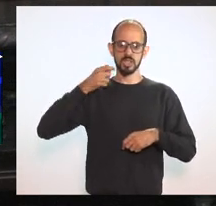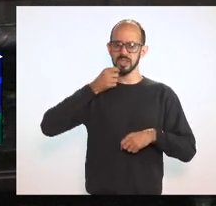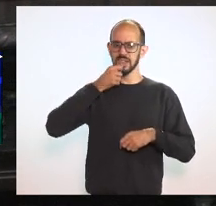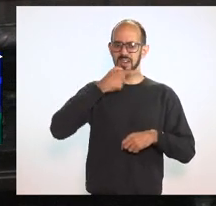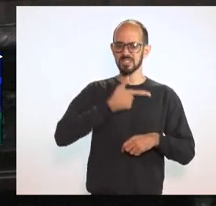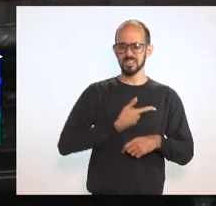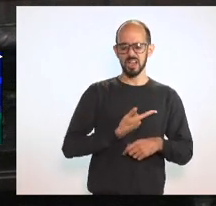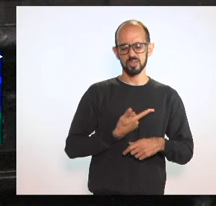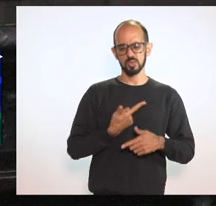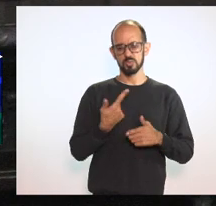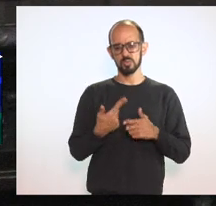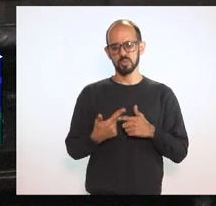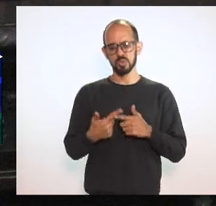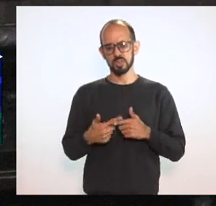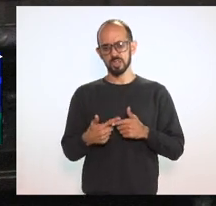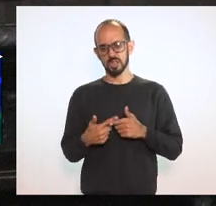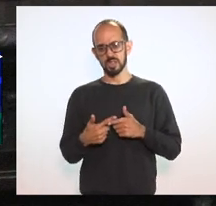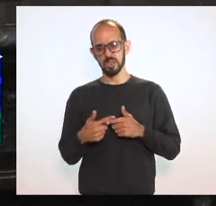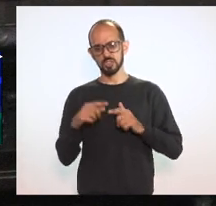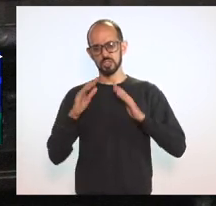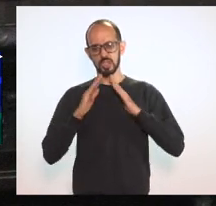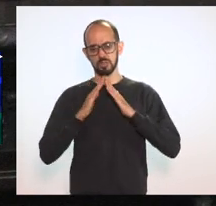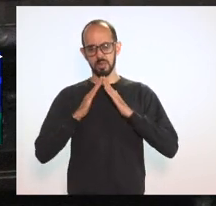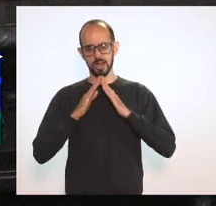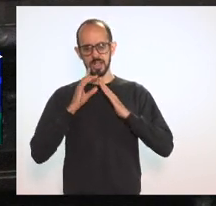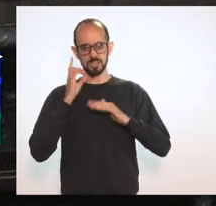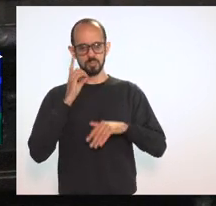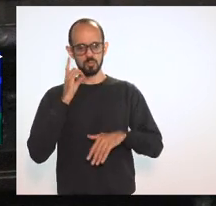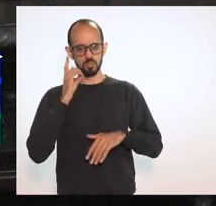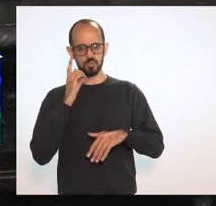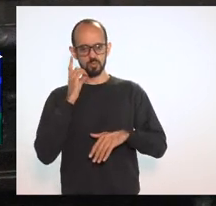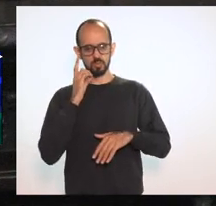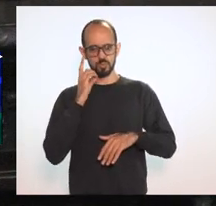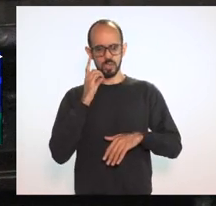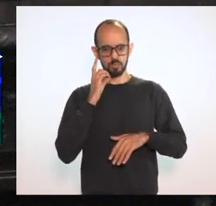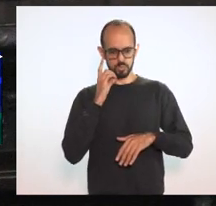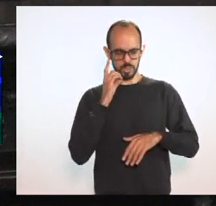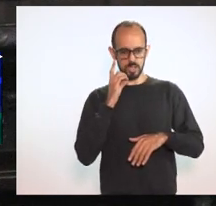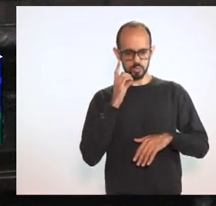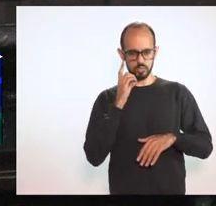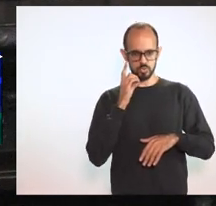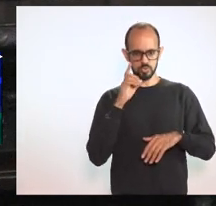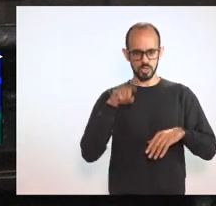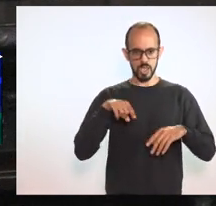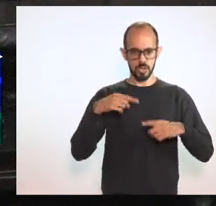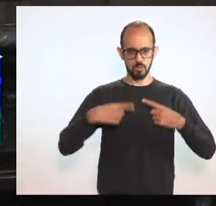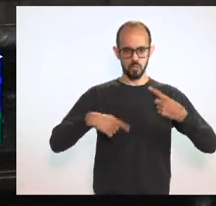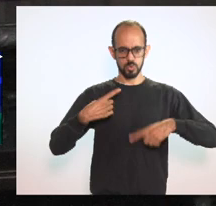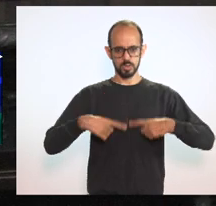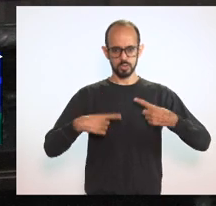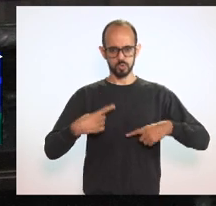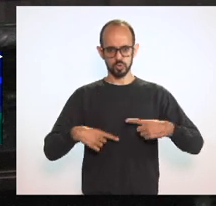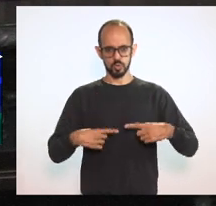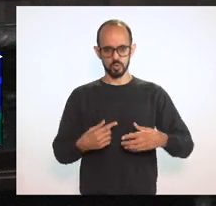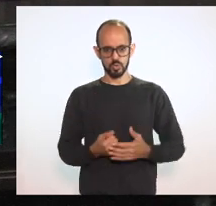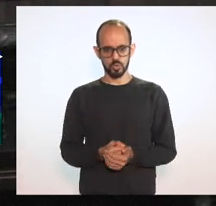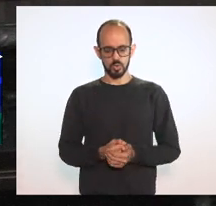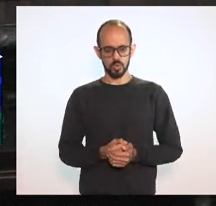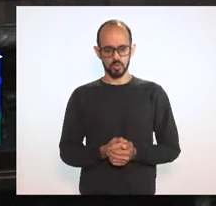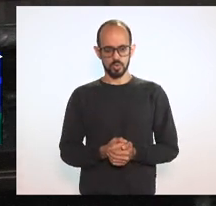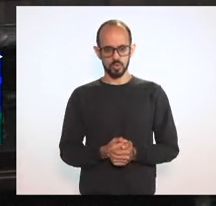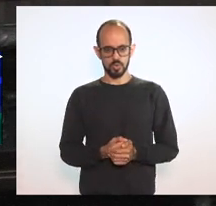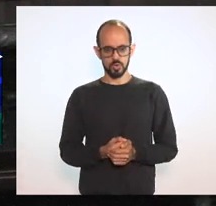Renata aqui nós estamos de uma casa política deputada Martha Rocha que você cedeu abordou esse foco que eu quero aquele